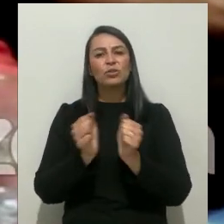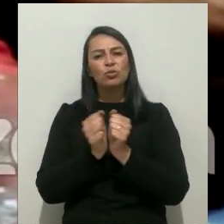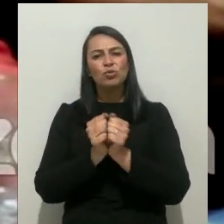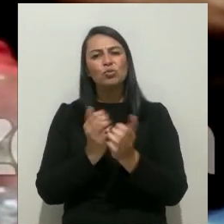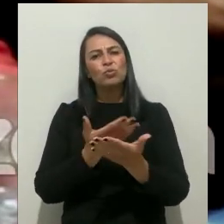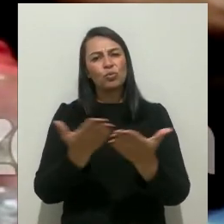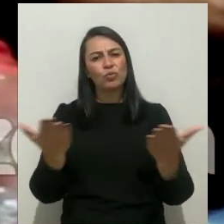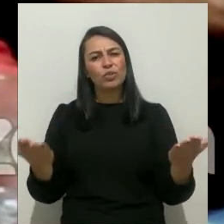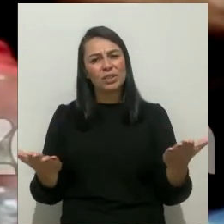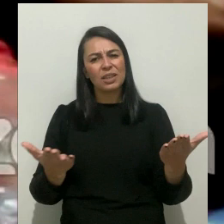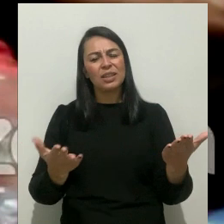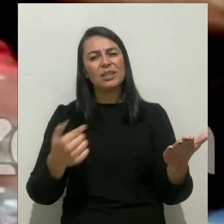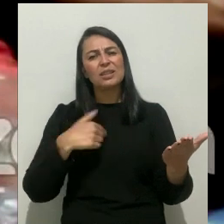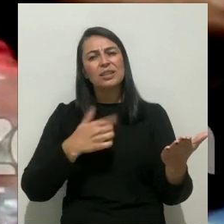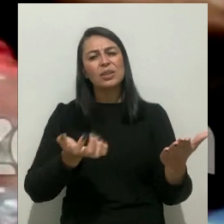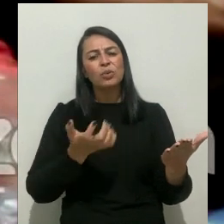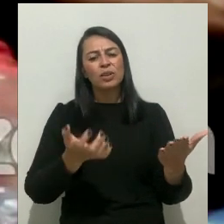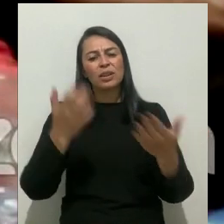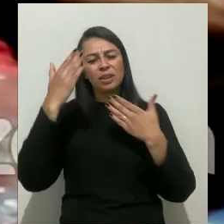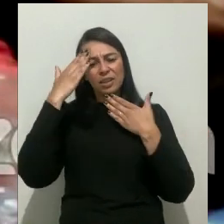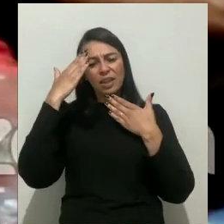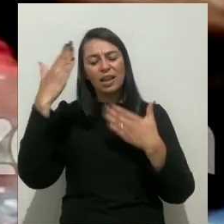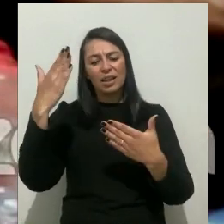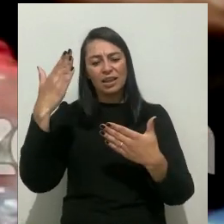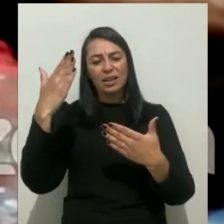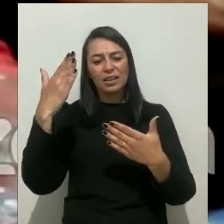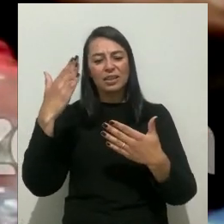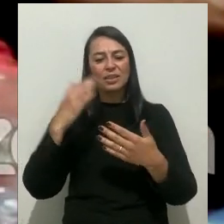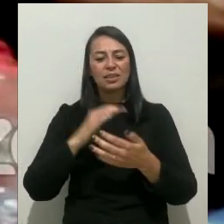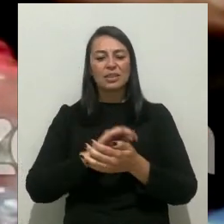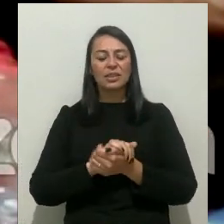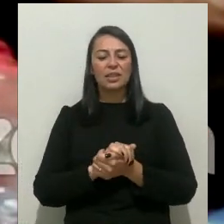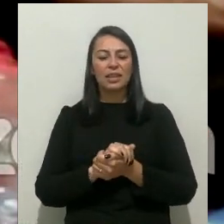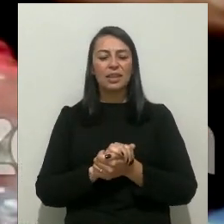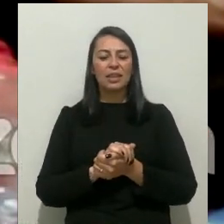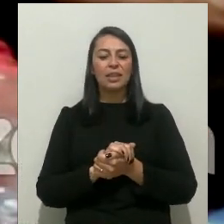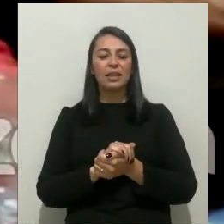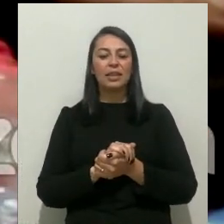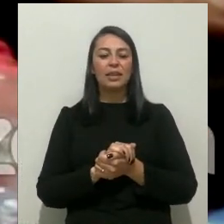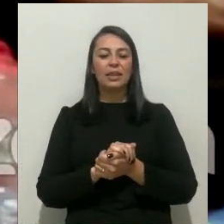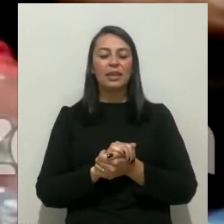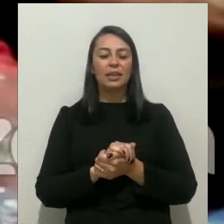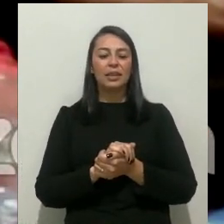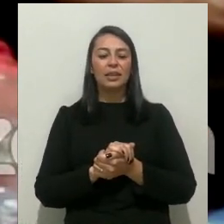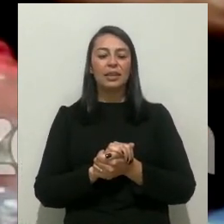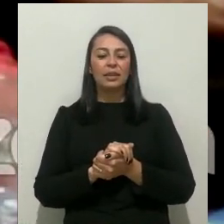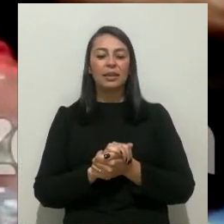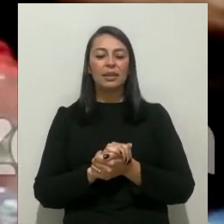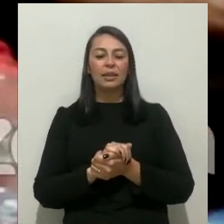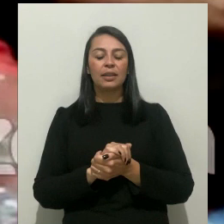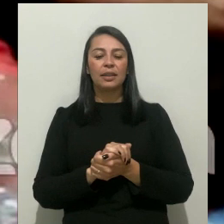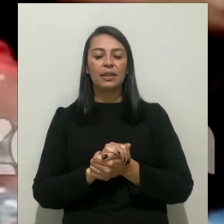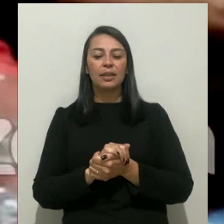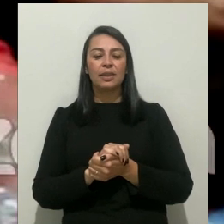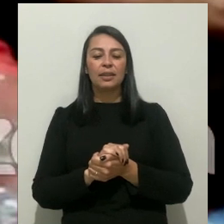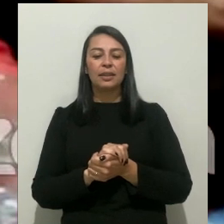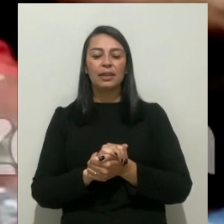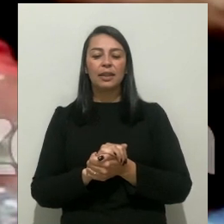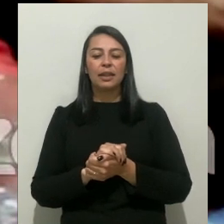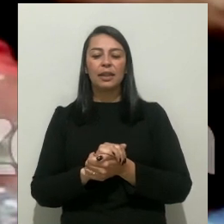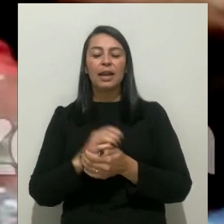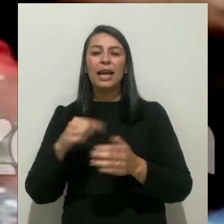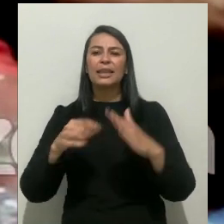mesa aqui. E eu queria muito agradecer ao convite vindo da casa, da instituição, da